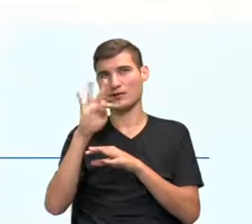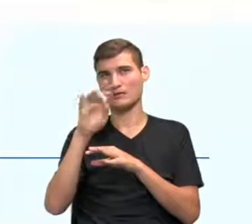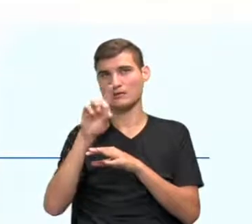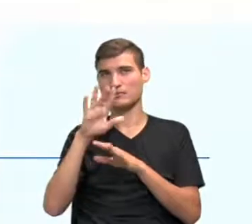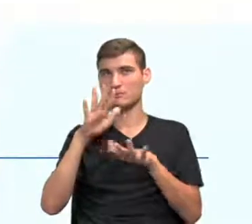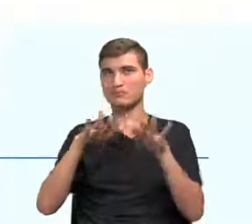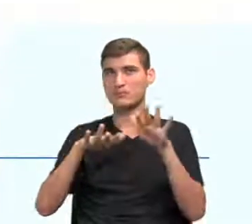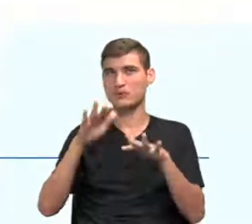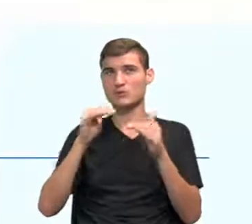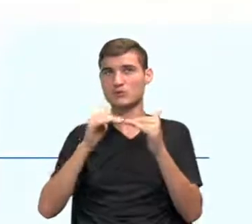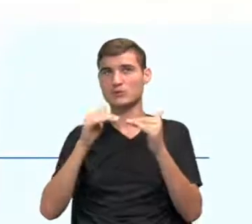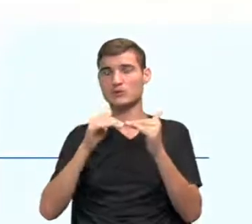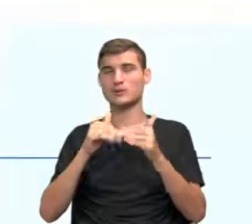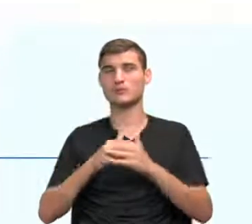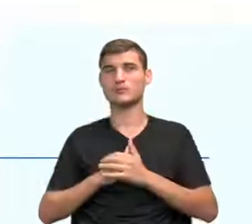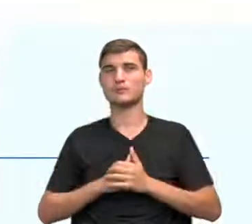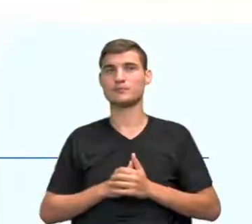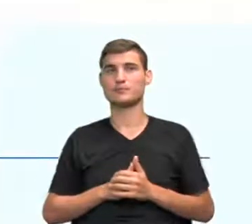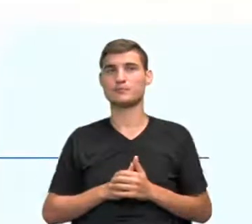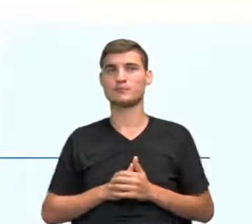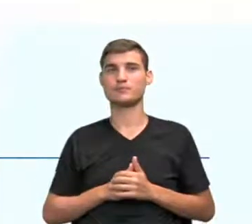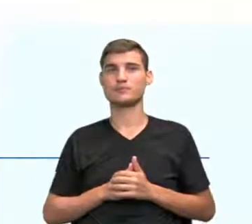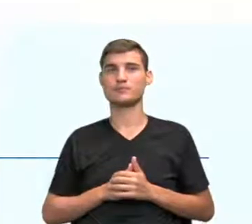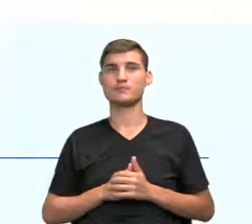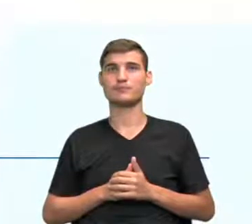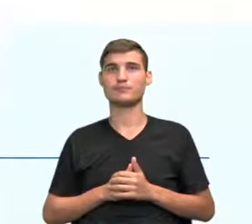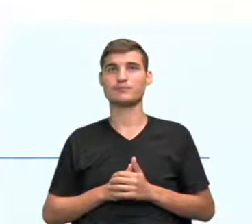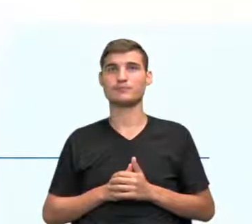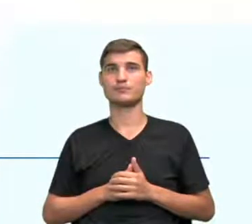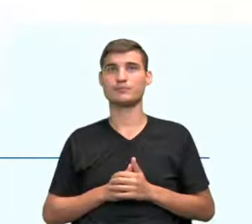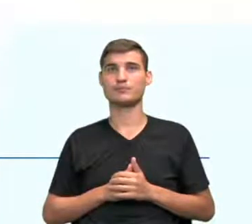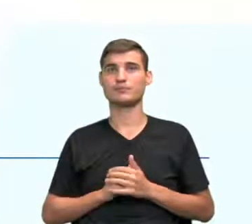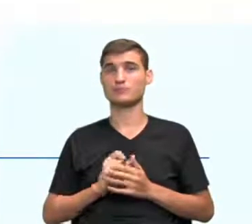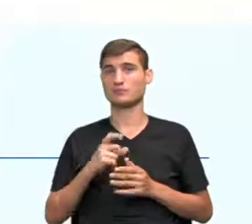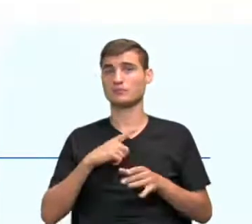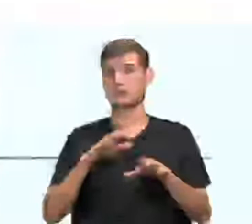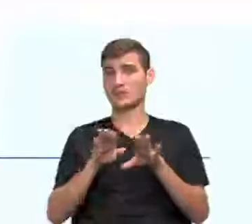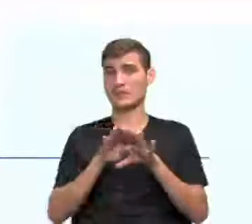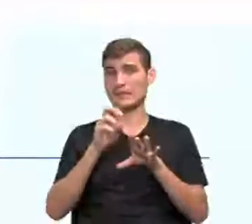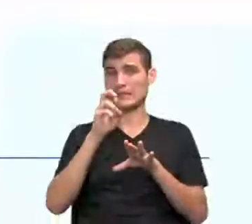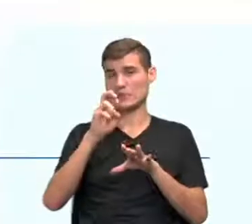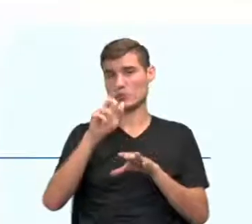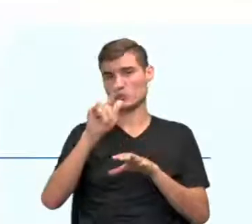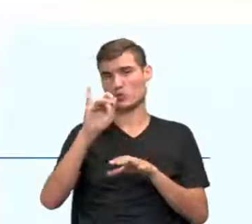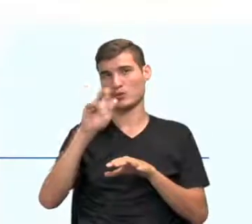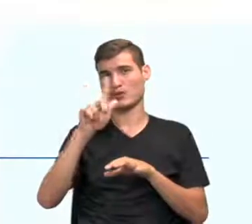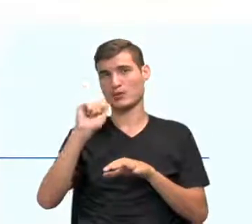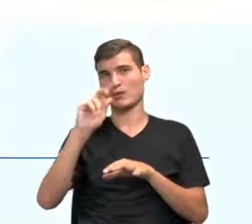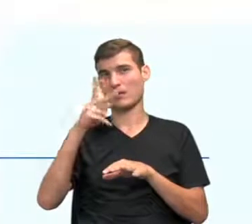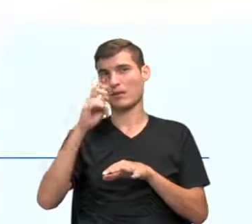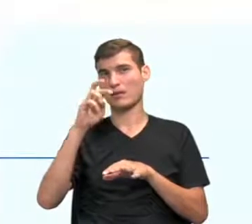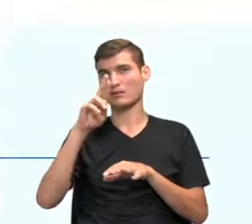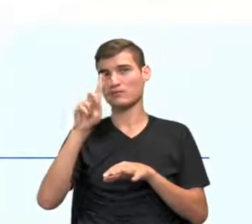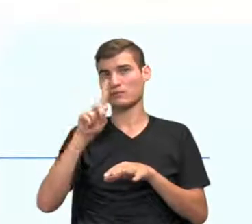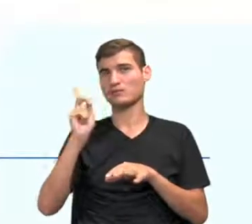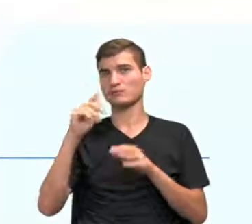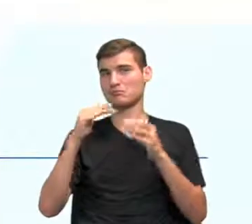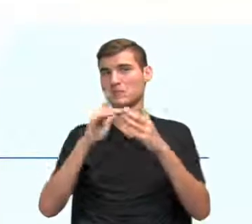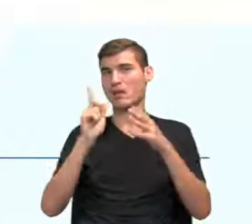2,5 GB. Ou pode ter também o de 5 GHz. É outro tipo de